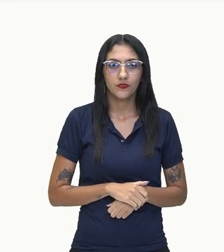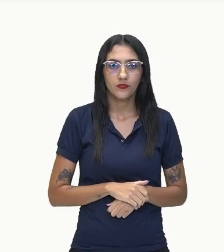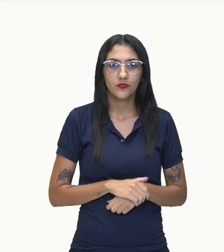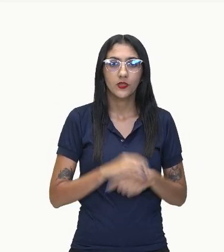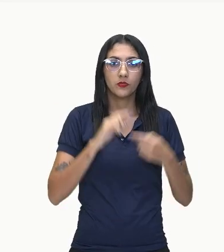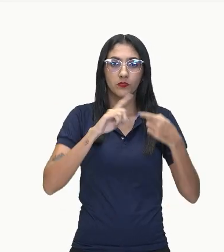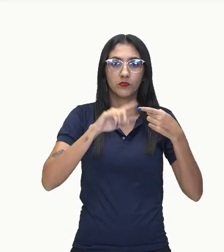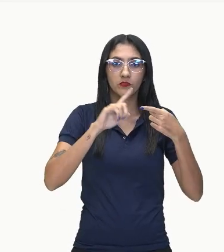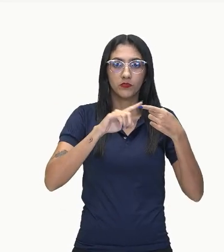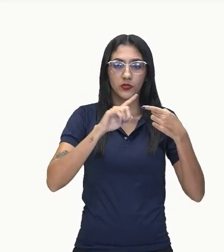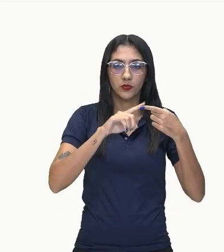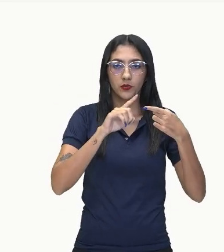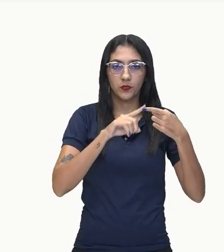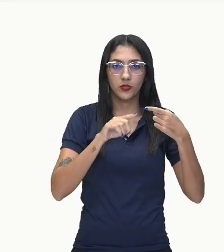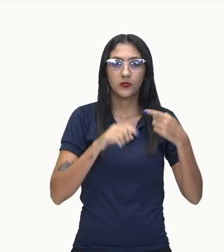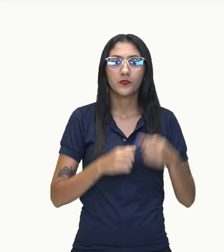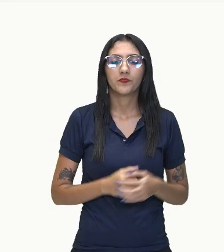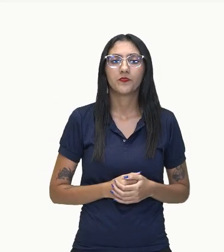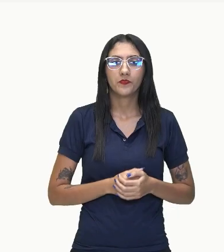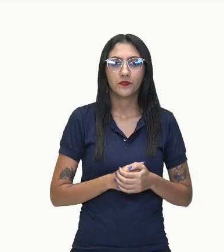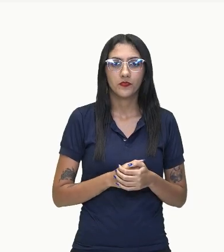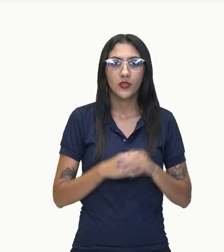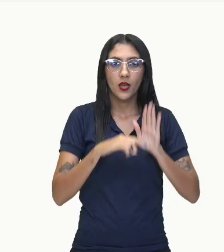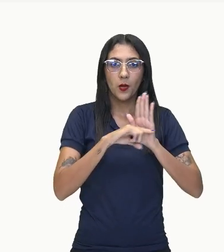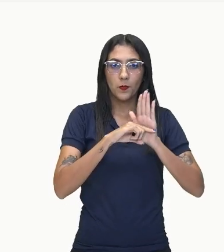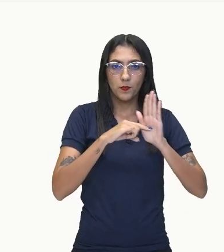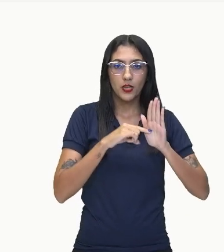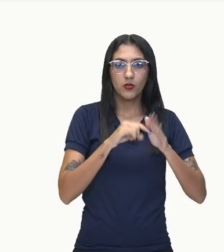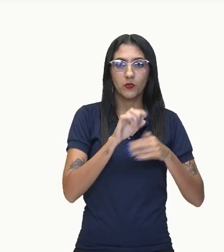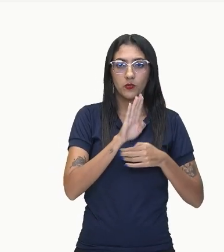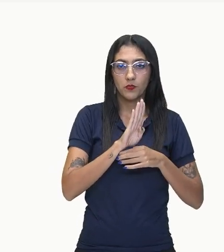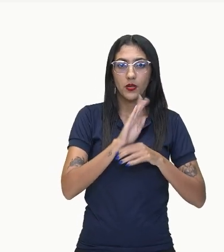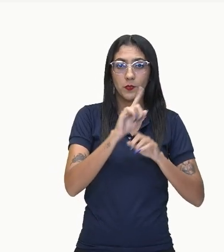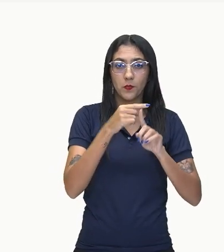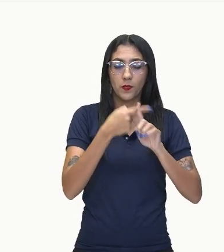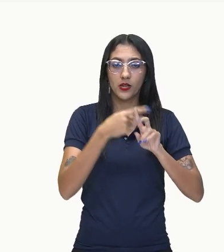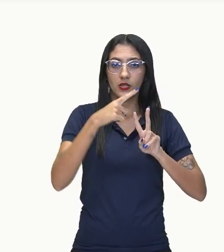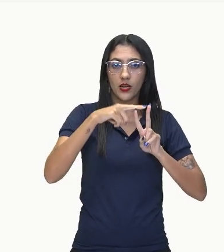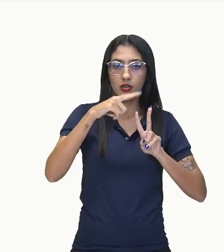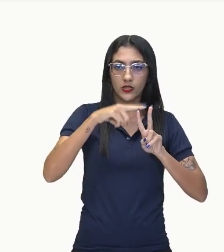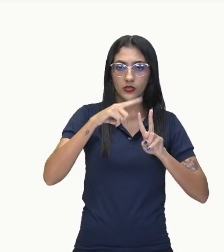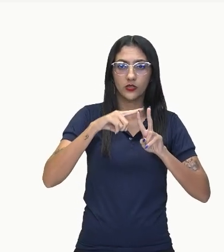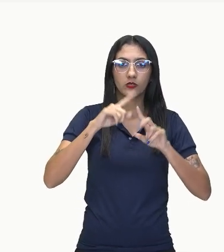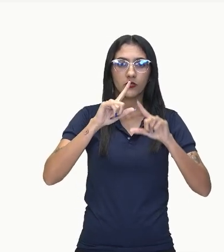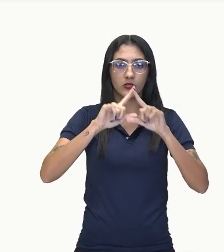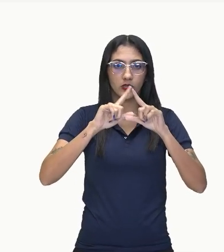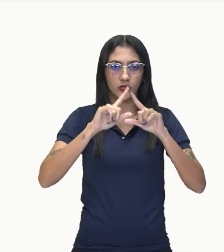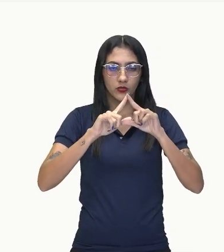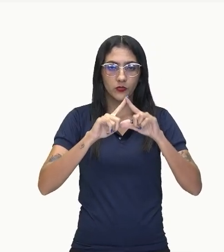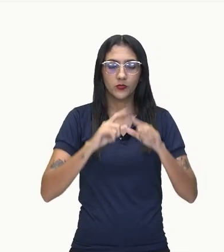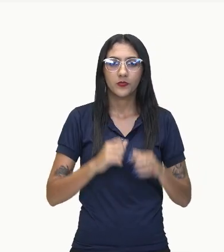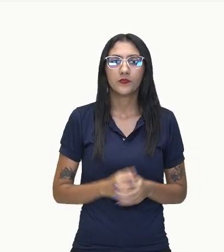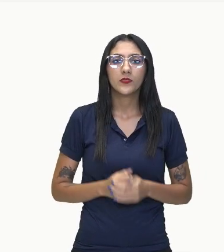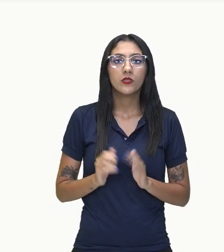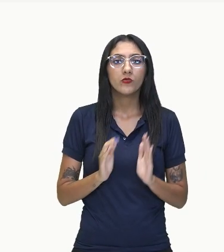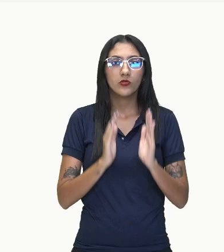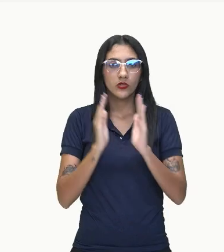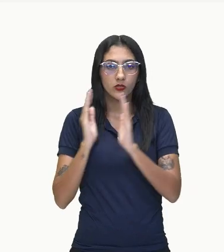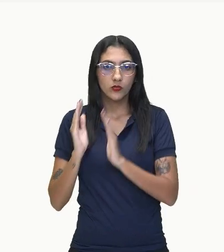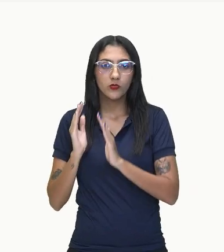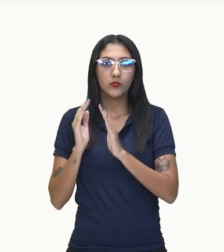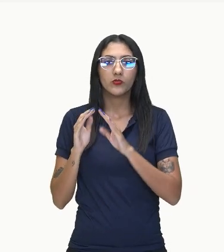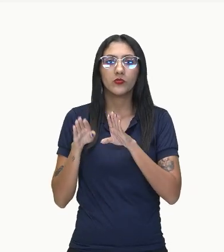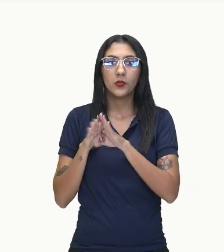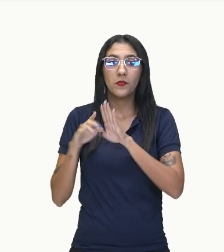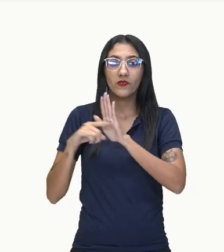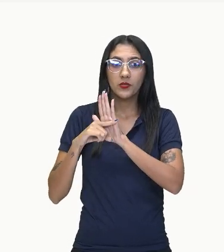zero vai ser menos b mais raiz quadrada de delta sobre 2a, e o segundo zero vai ser